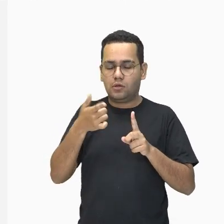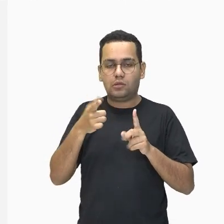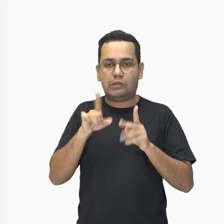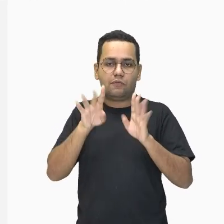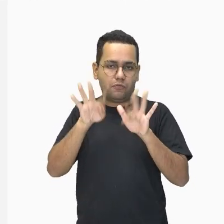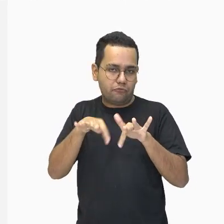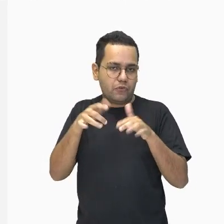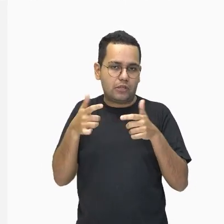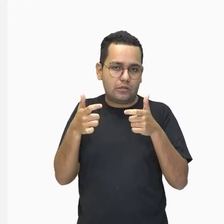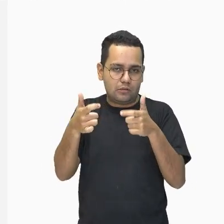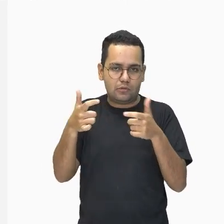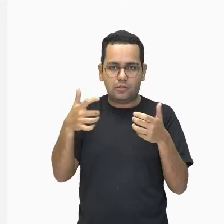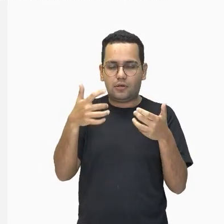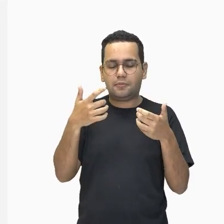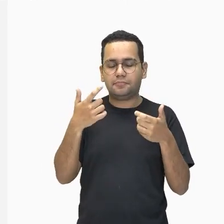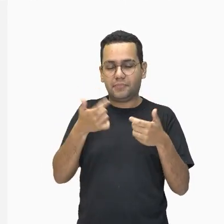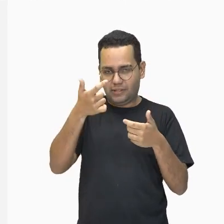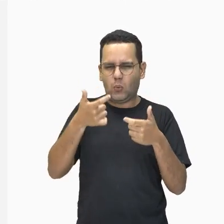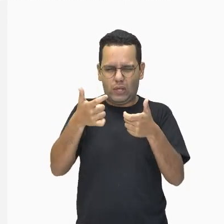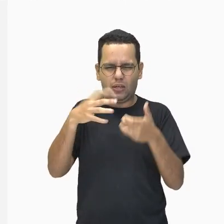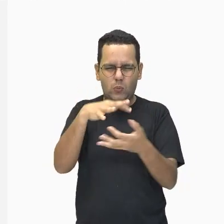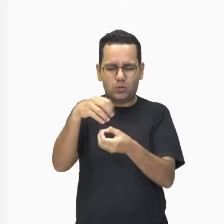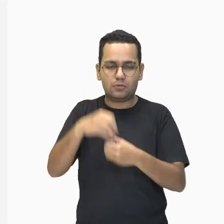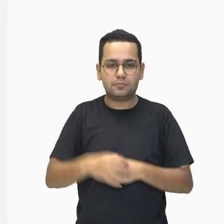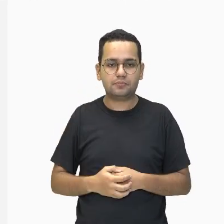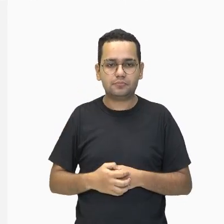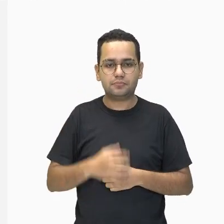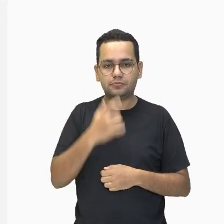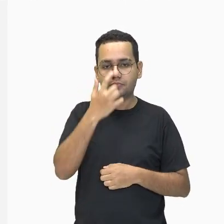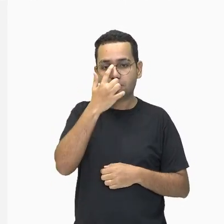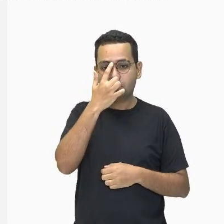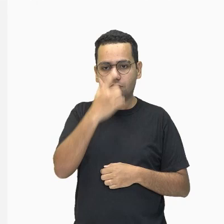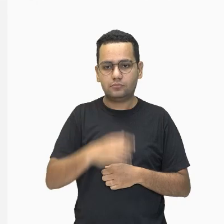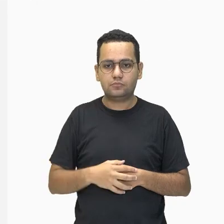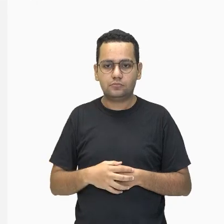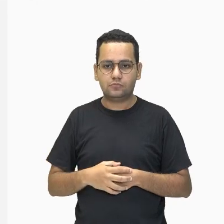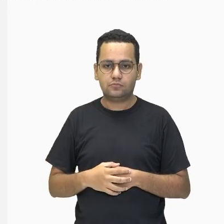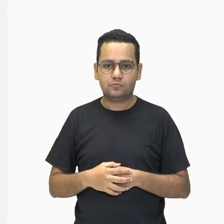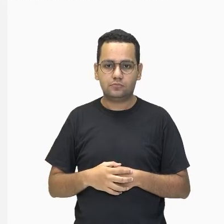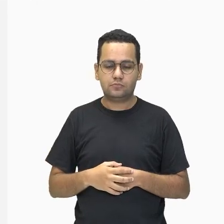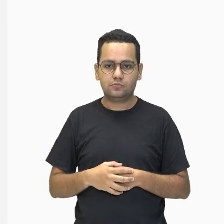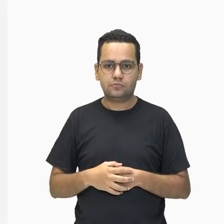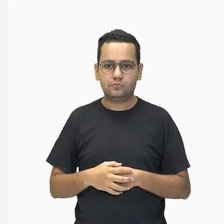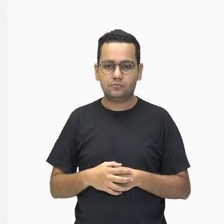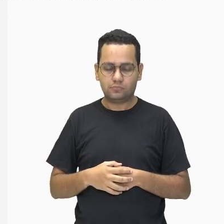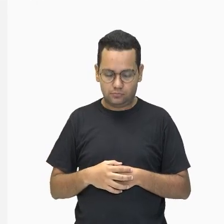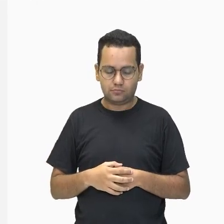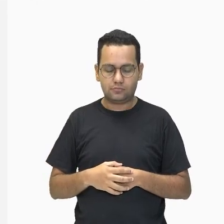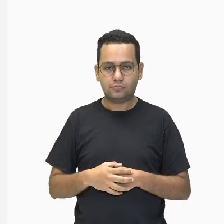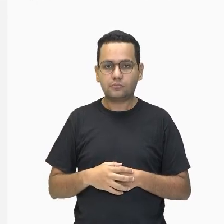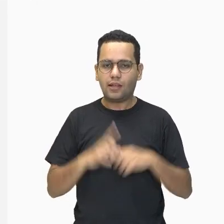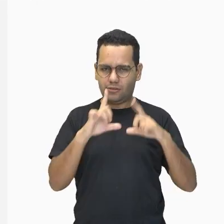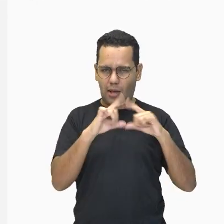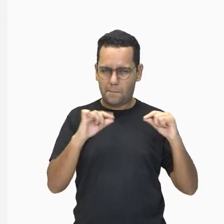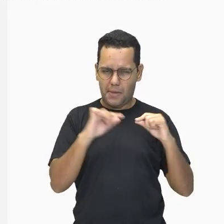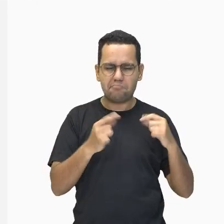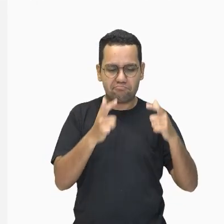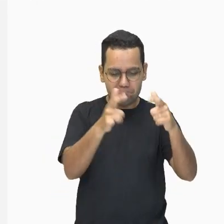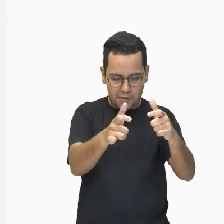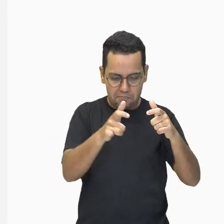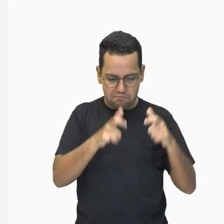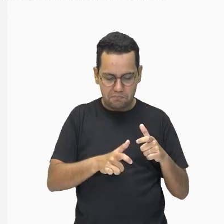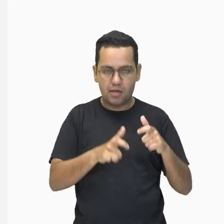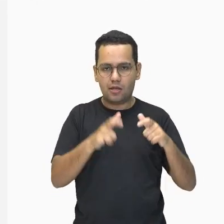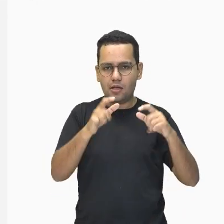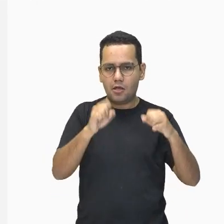Mundial, que foi a explosão das bombas atômicas nas cidades de Hiroshima e Nagasaki. Nos dias 6 e